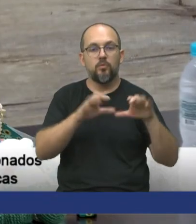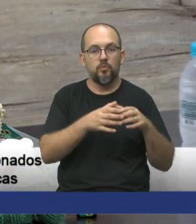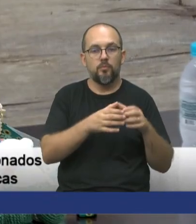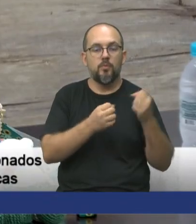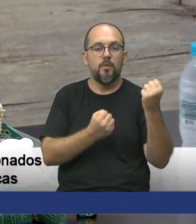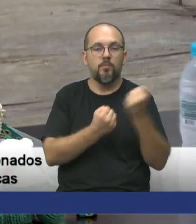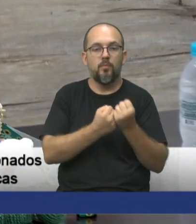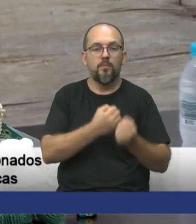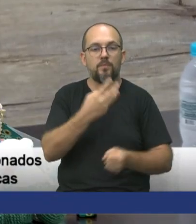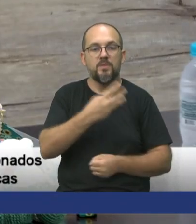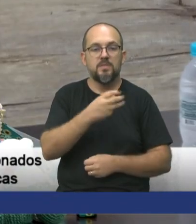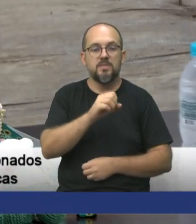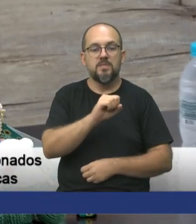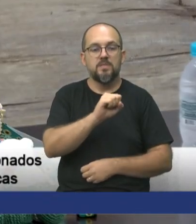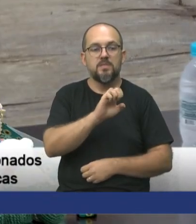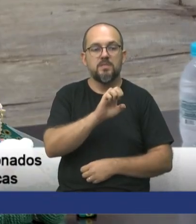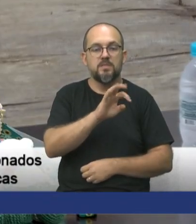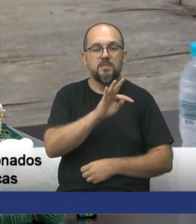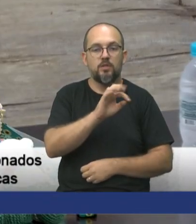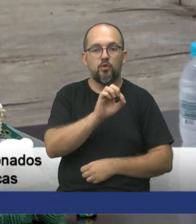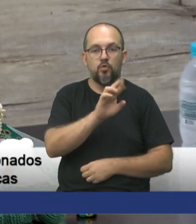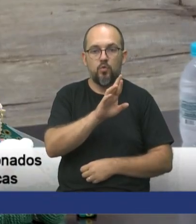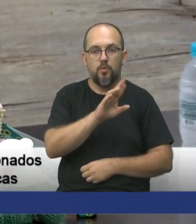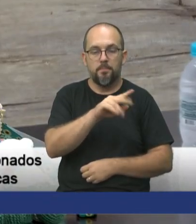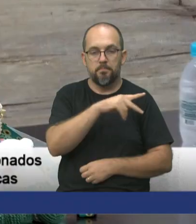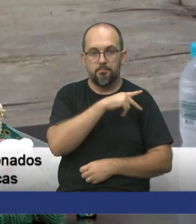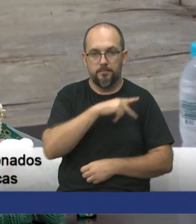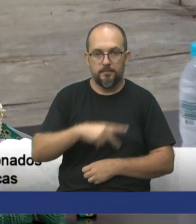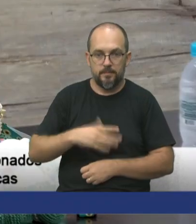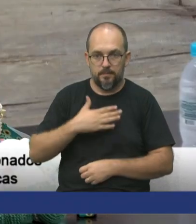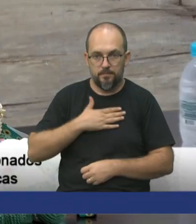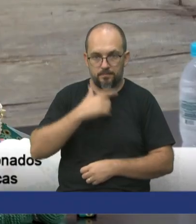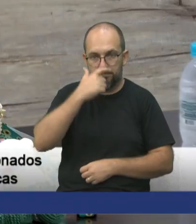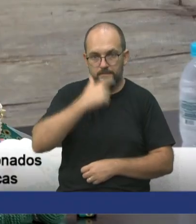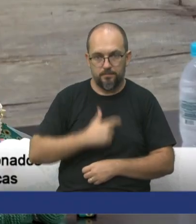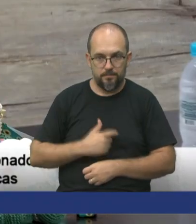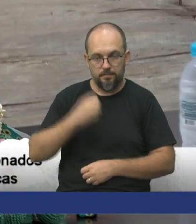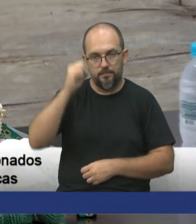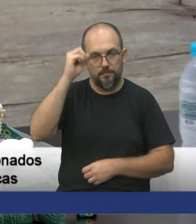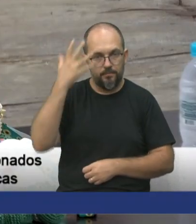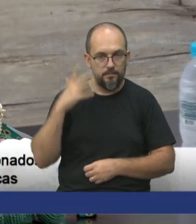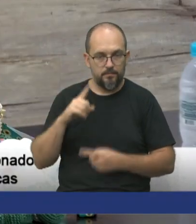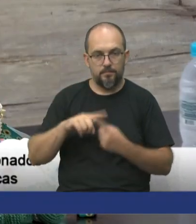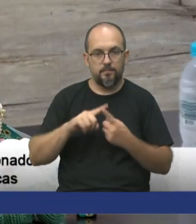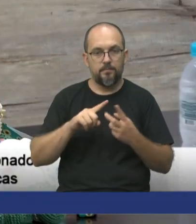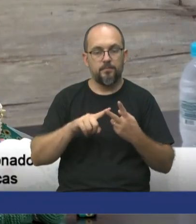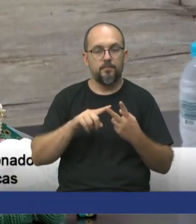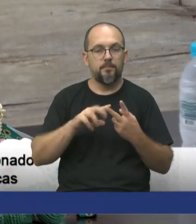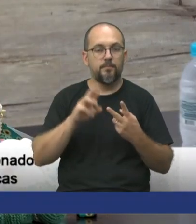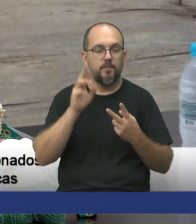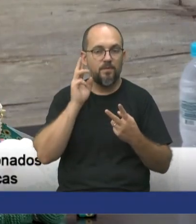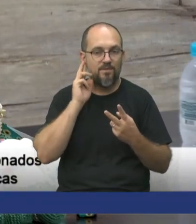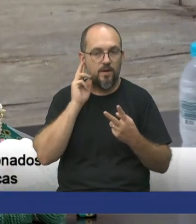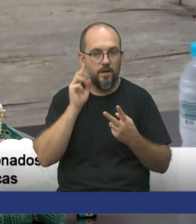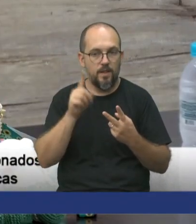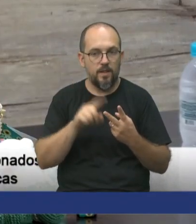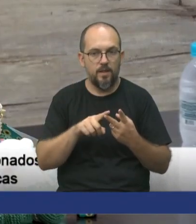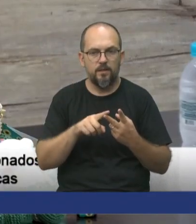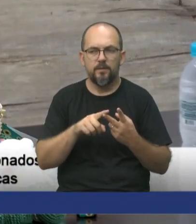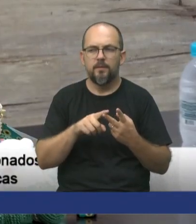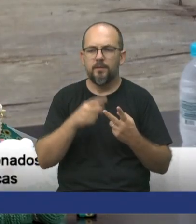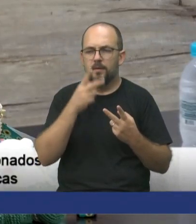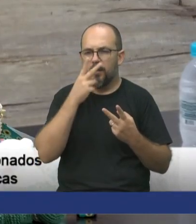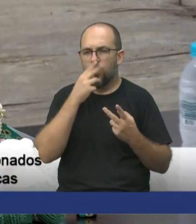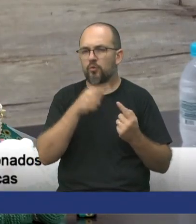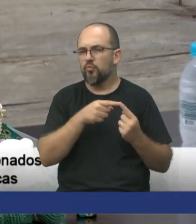setor, presididas por mim, pela vereadora Rafaela, e com a composição, acho que todas